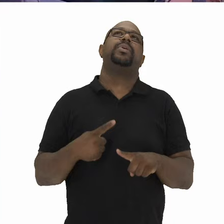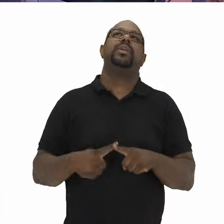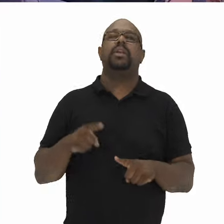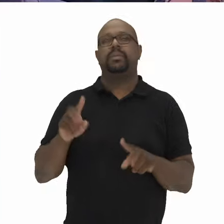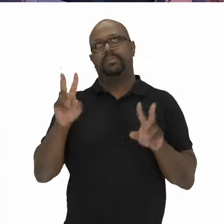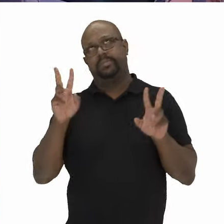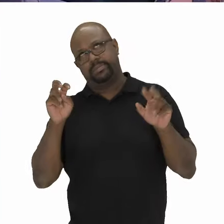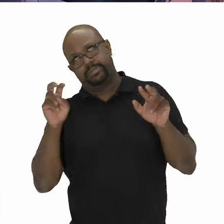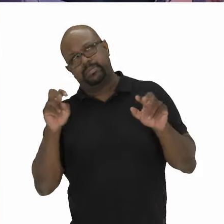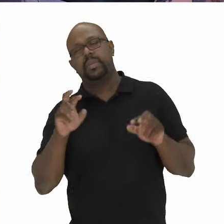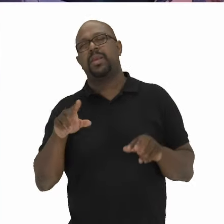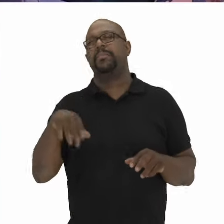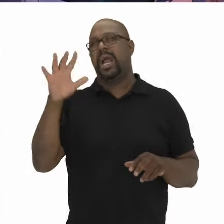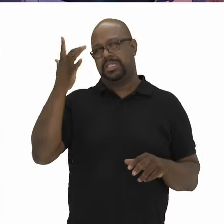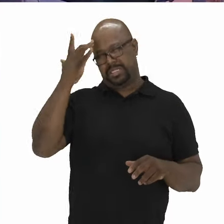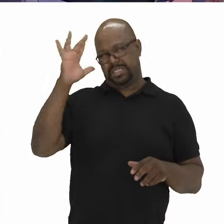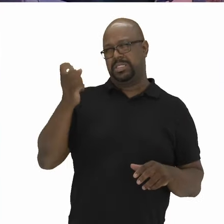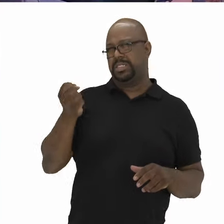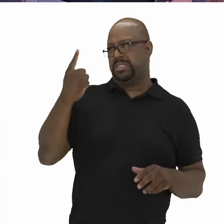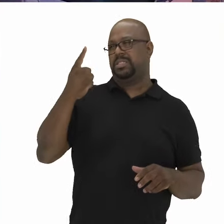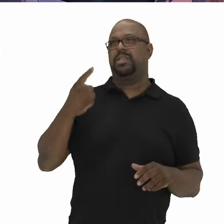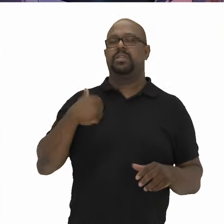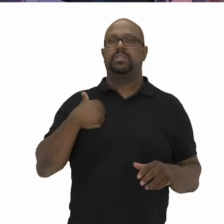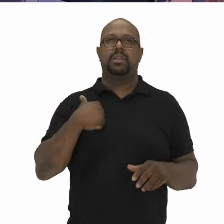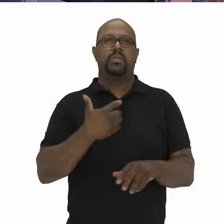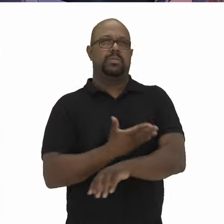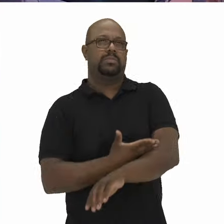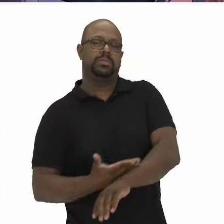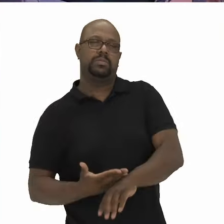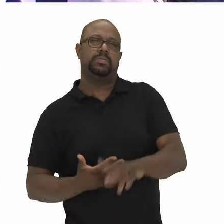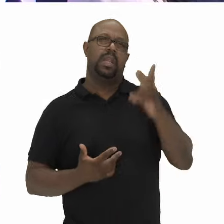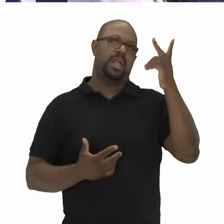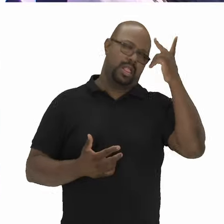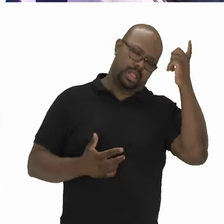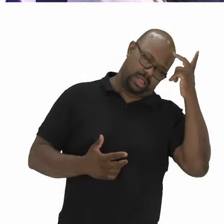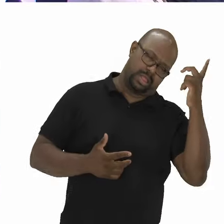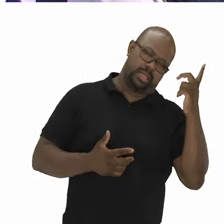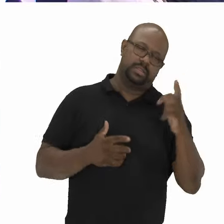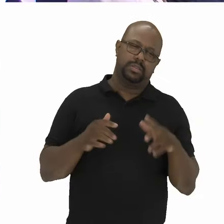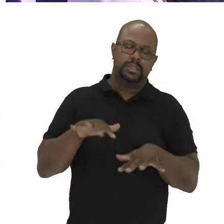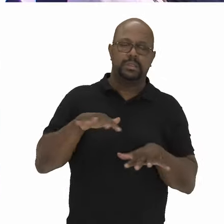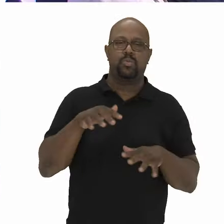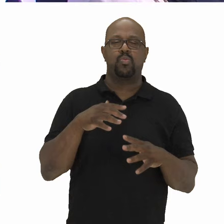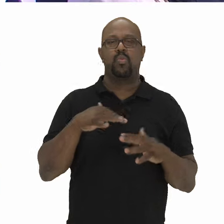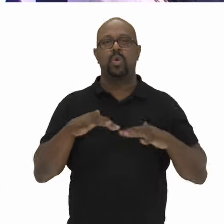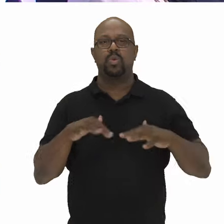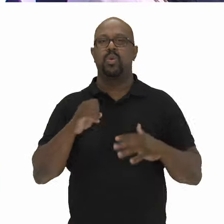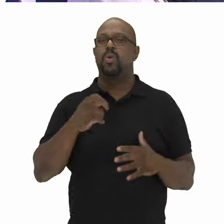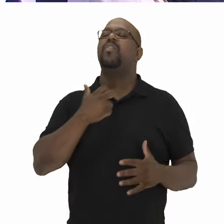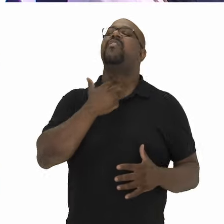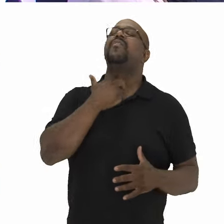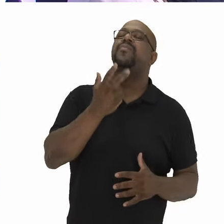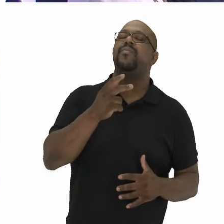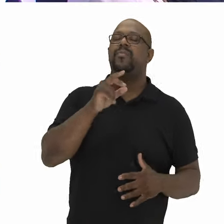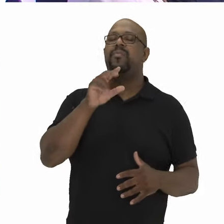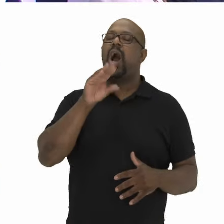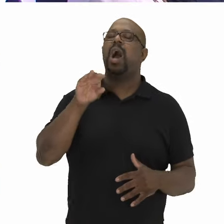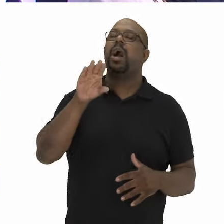aquela pessoa entre aspas é mais esquisita porque tem alguns maneirismos porque tem alguns tiques motores ou